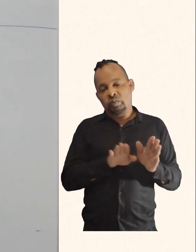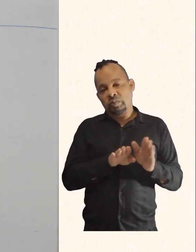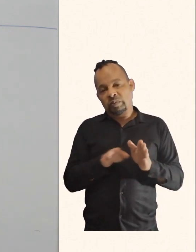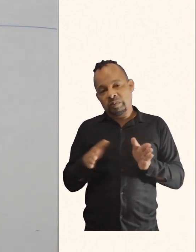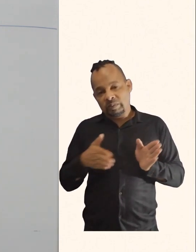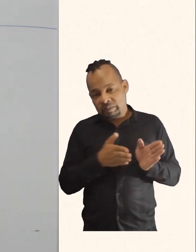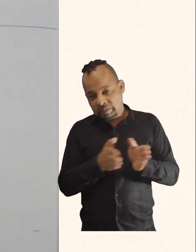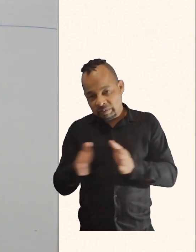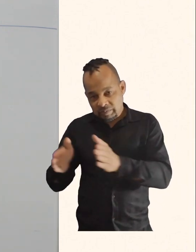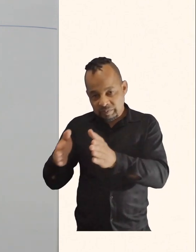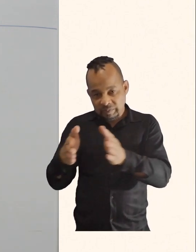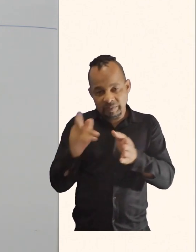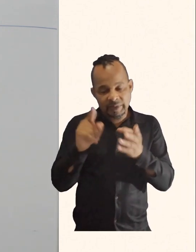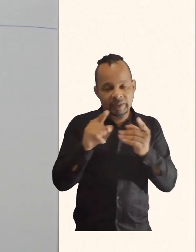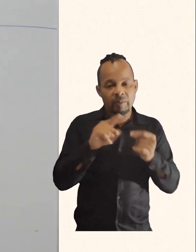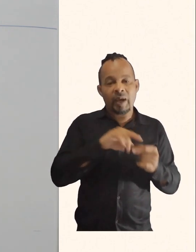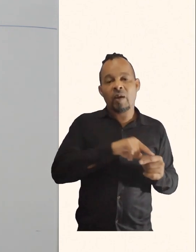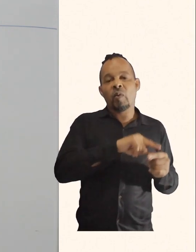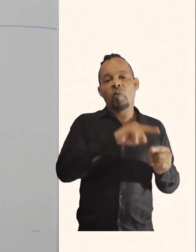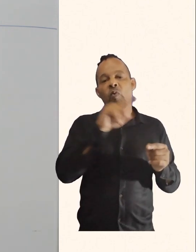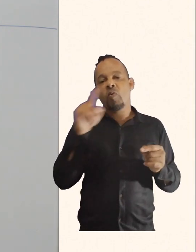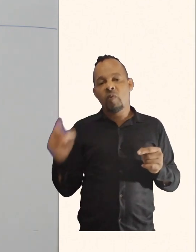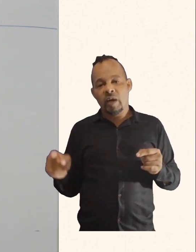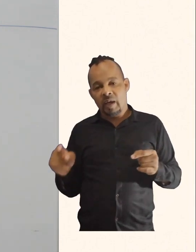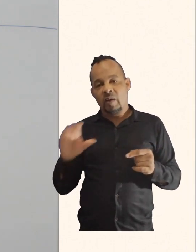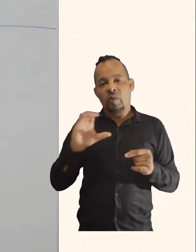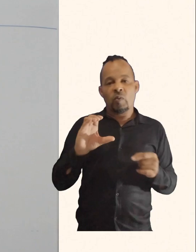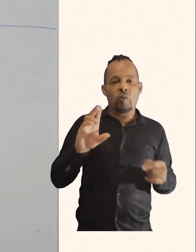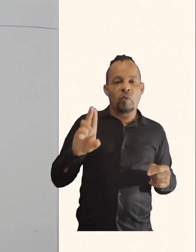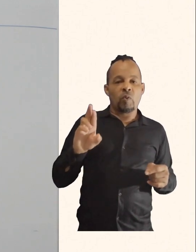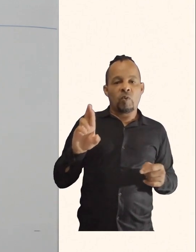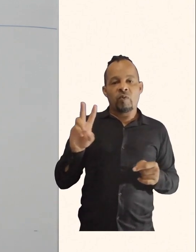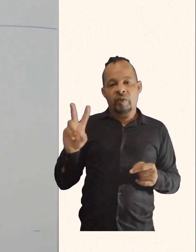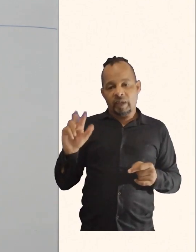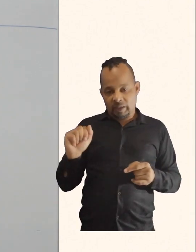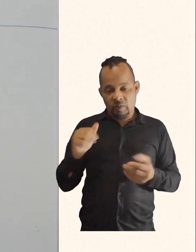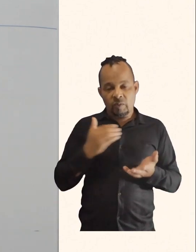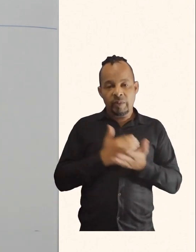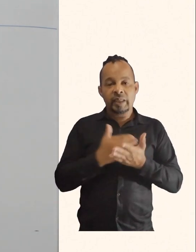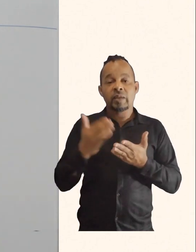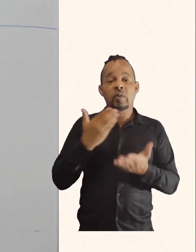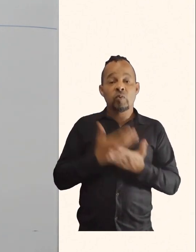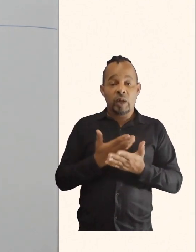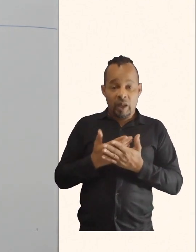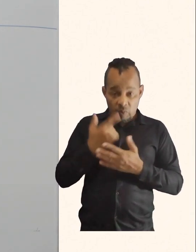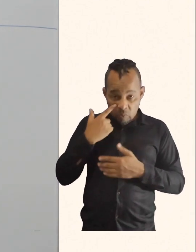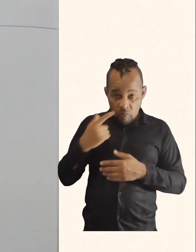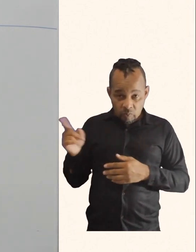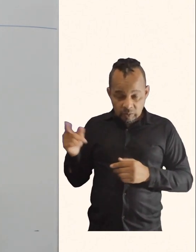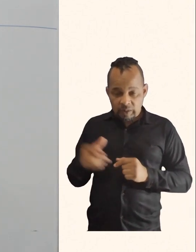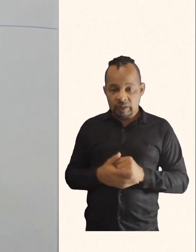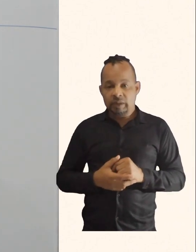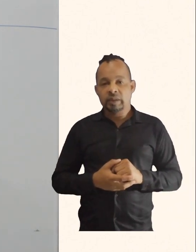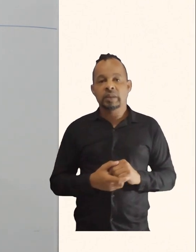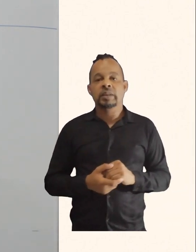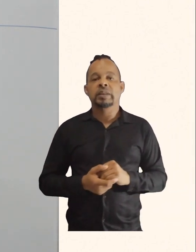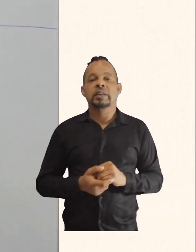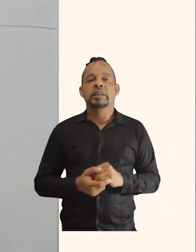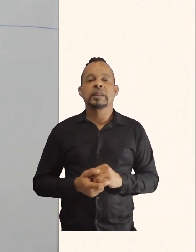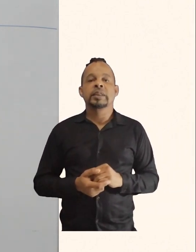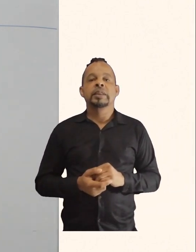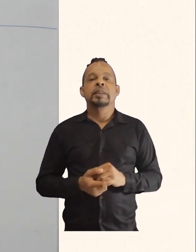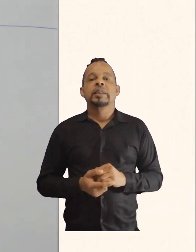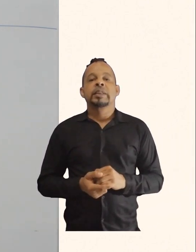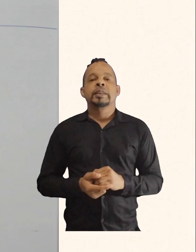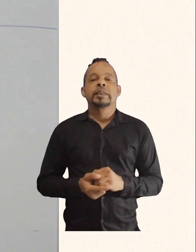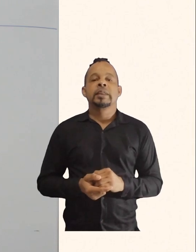curva, beleza? Vamos lá, vamos iniciar então o nosso estudo aqui, beleza? Vamos lá.